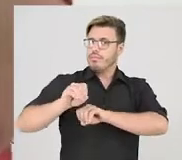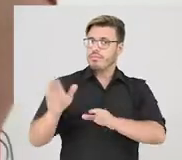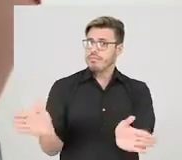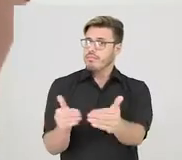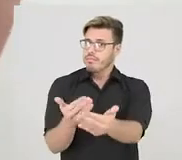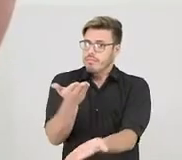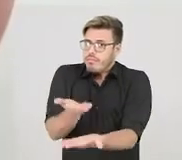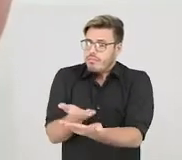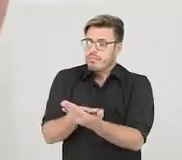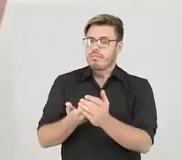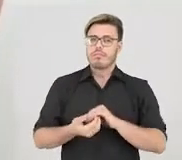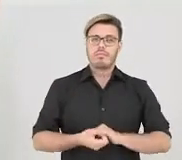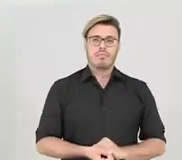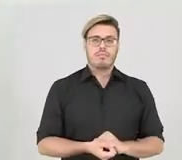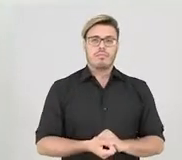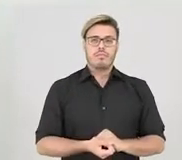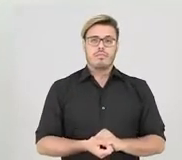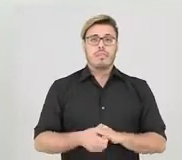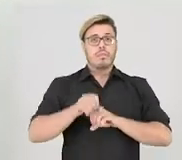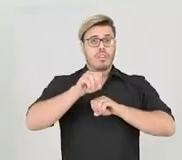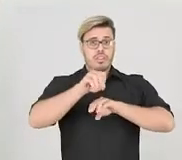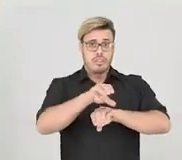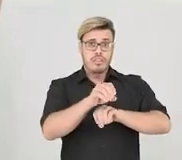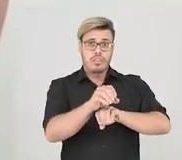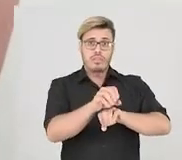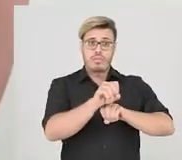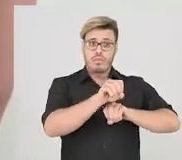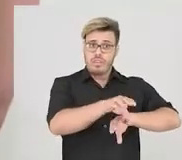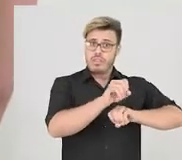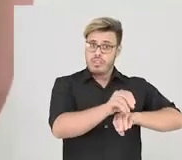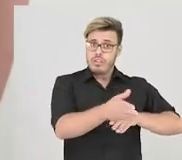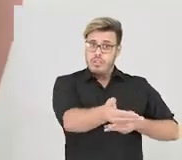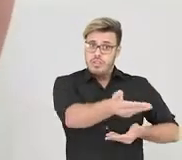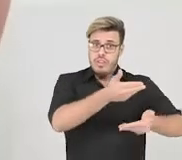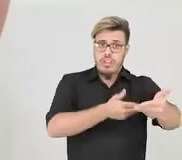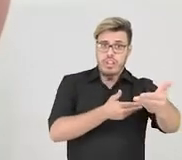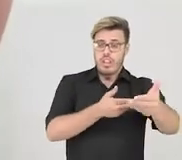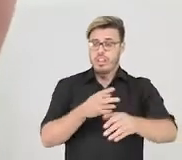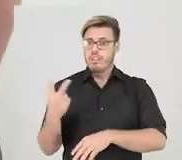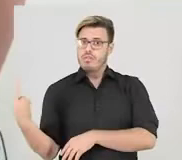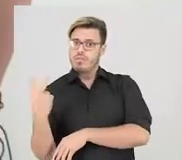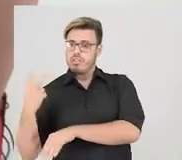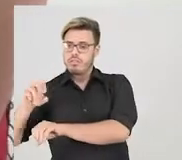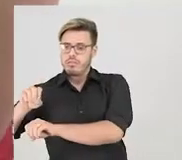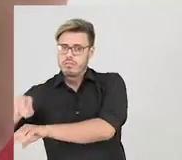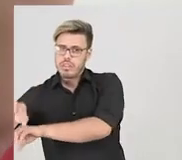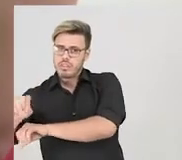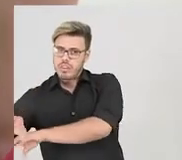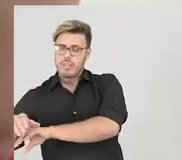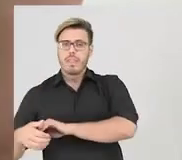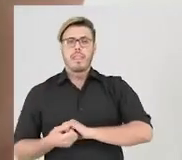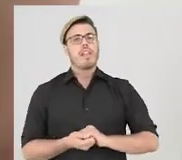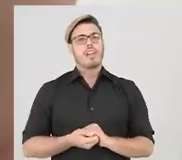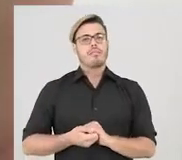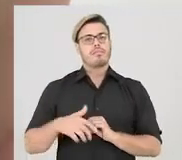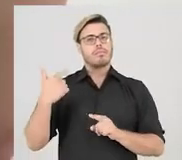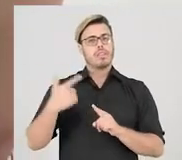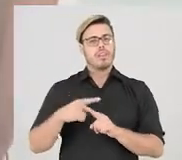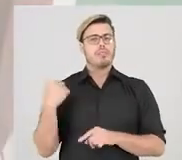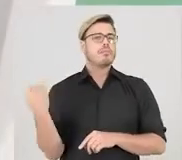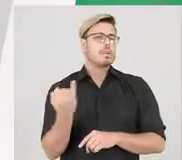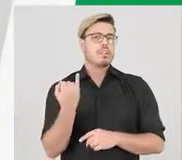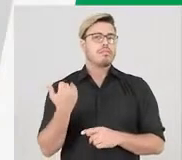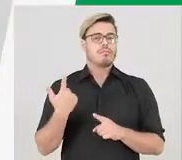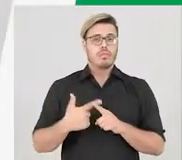O ensino colaborativo e a bidocência. Por que ele é necessário? Porque certamente a elaboração de um plano